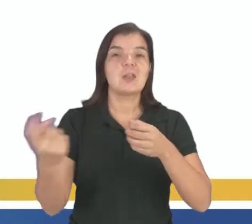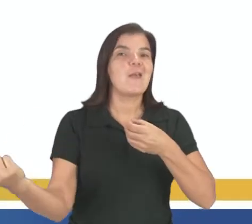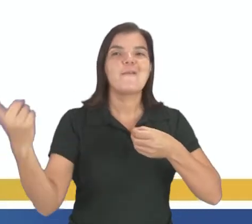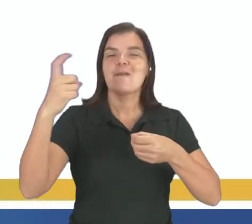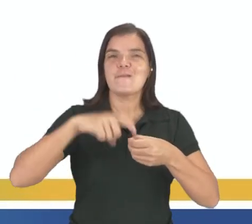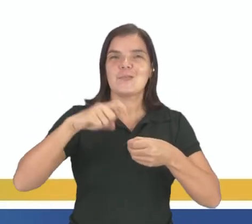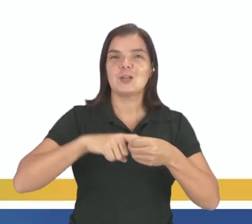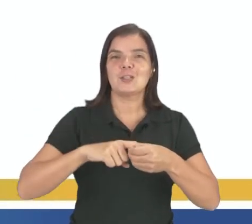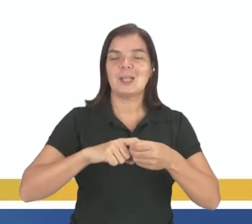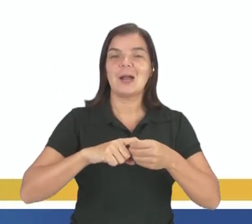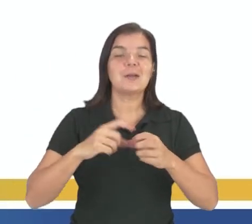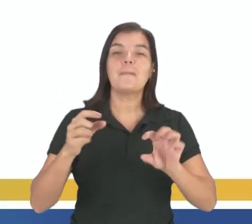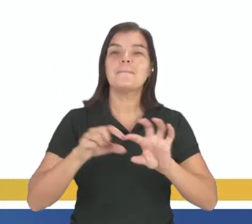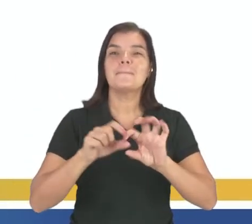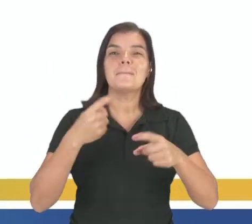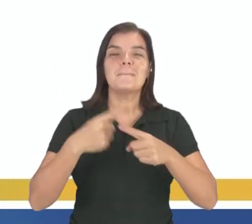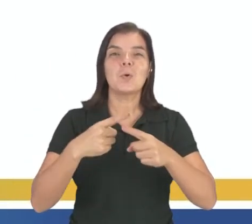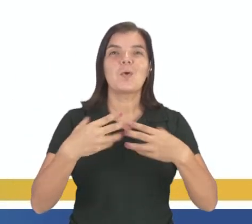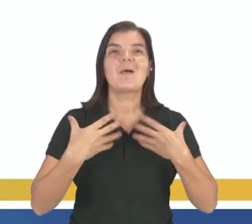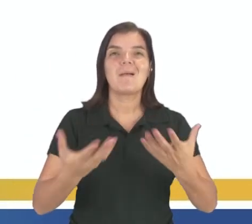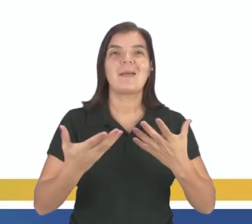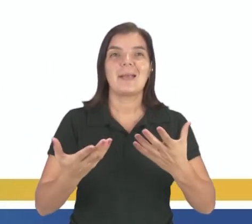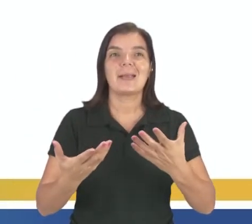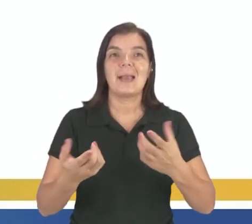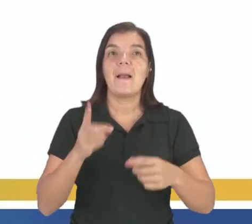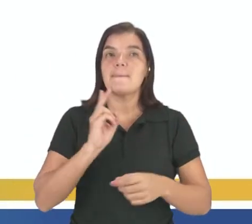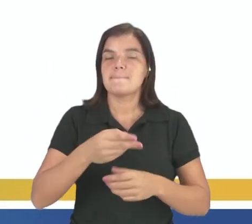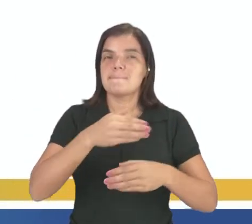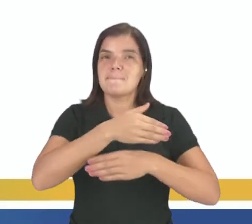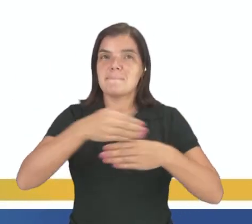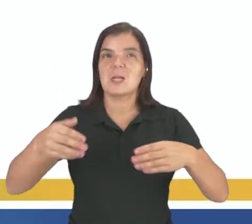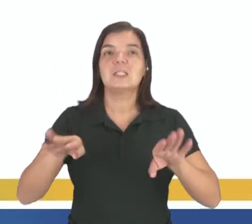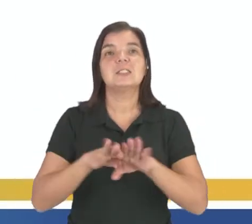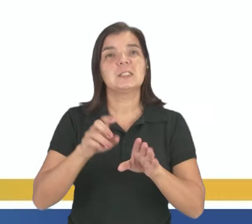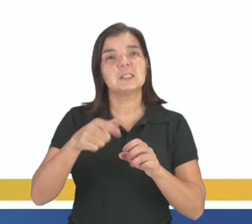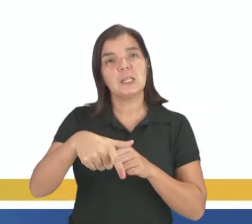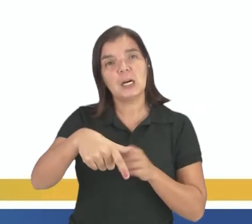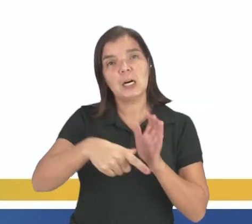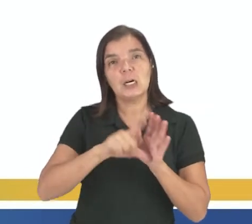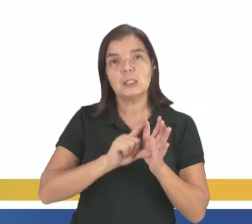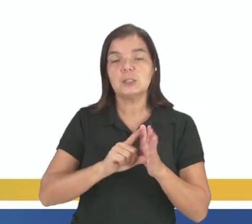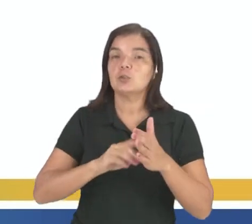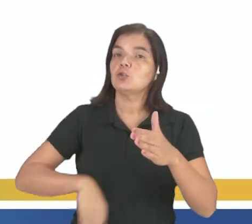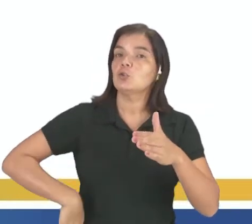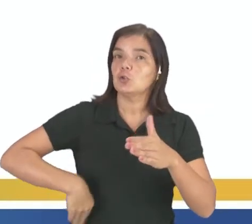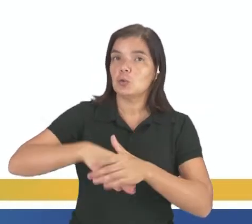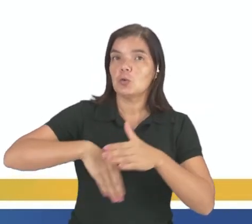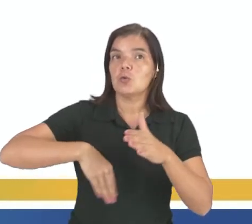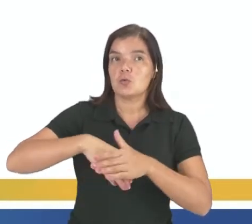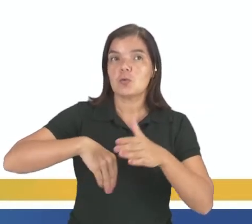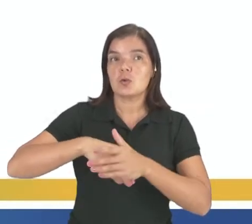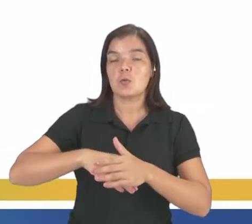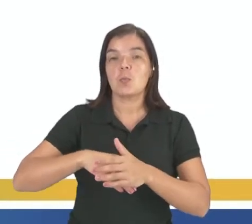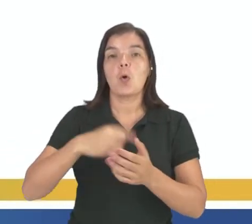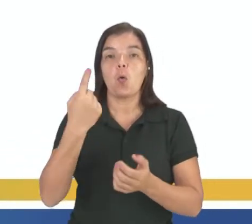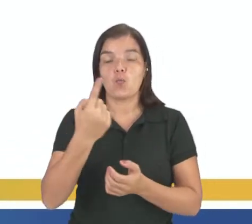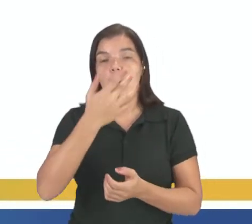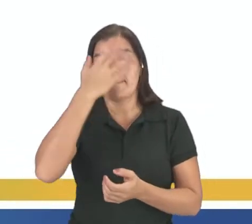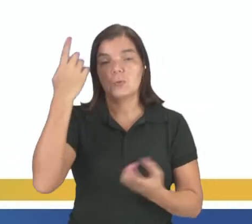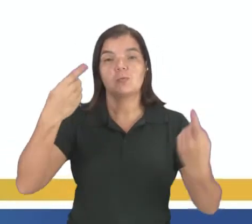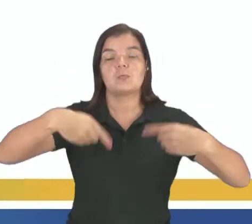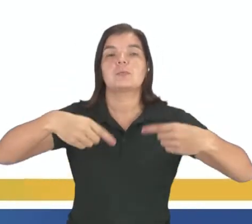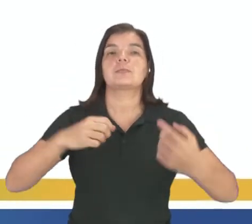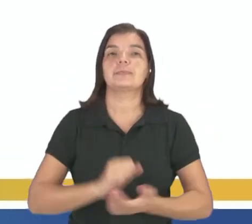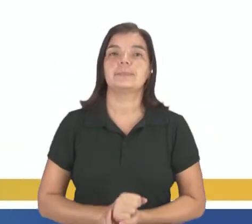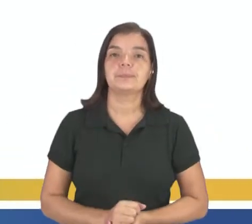não poderá ser devolvida voluntariamente ao goleiro em sua meia quadra sem que antes seja jogada ou tocada por um jogador